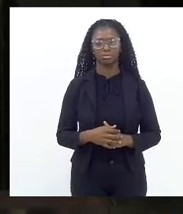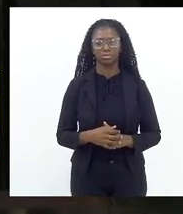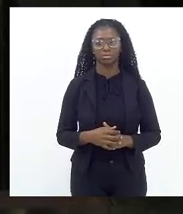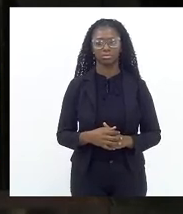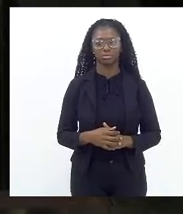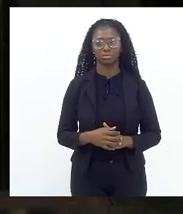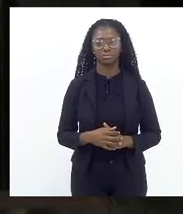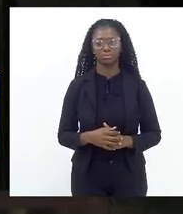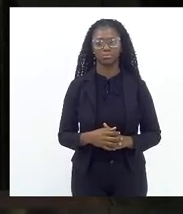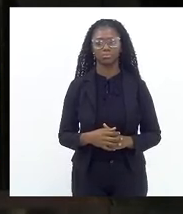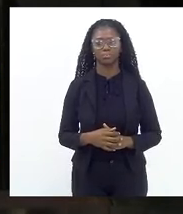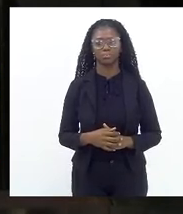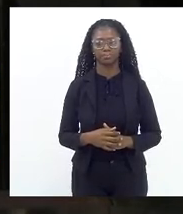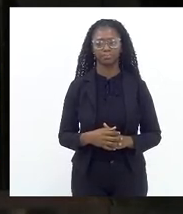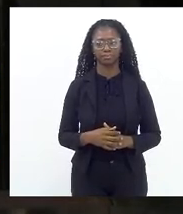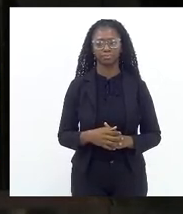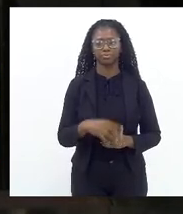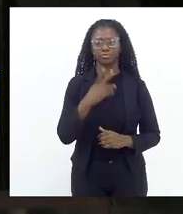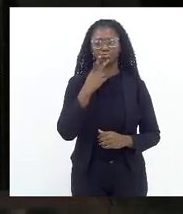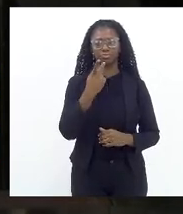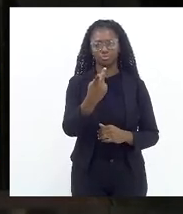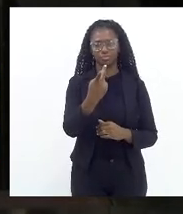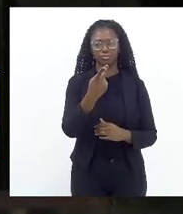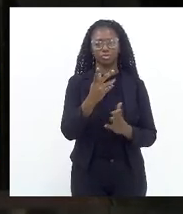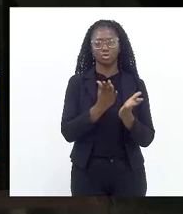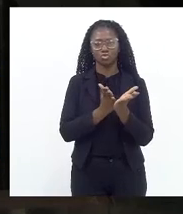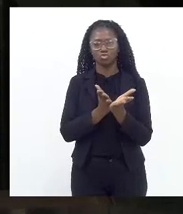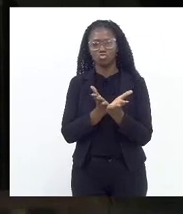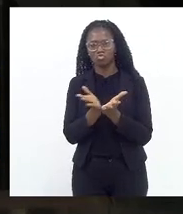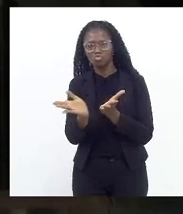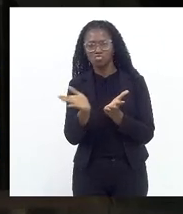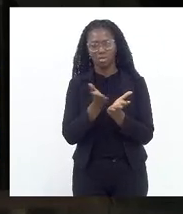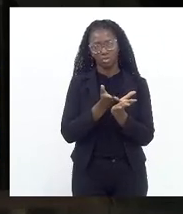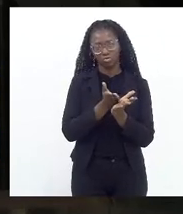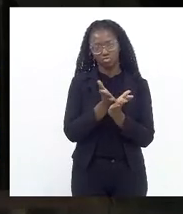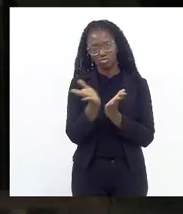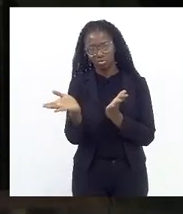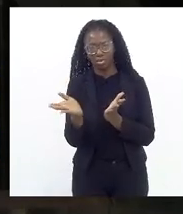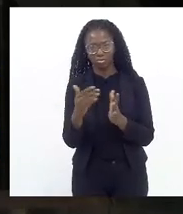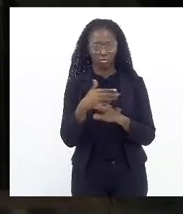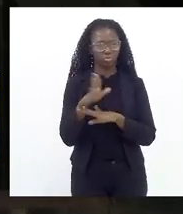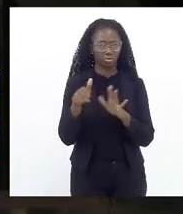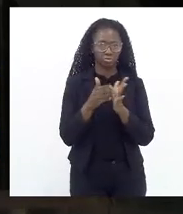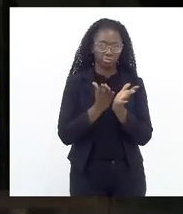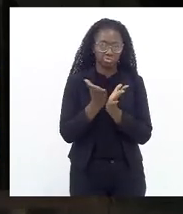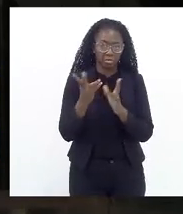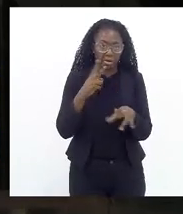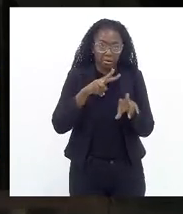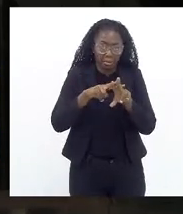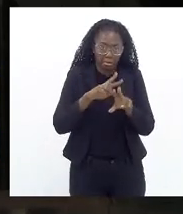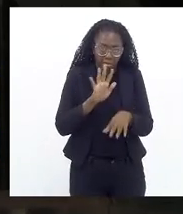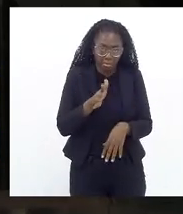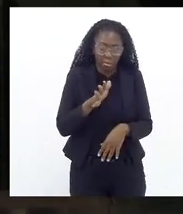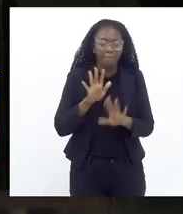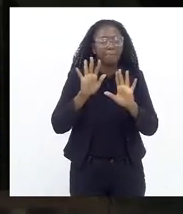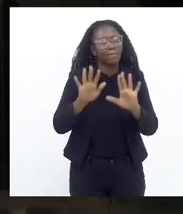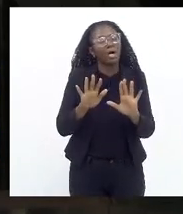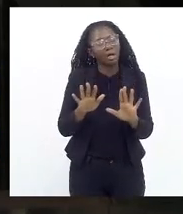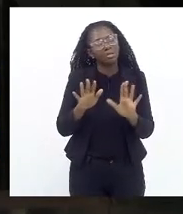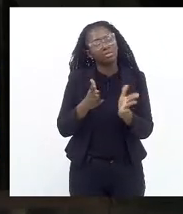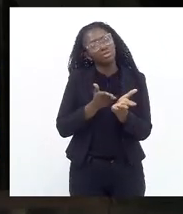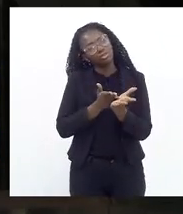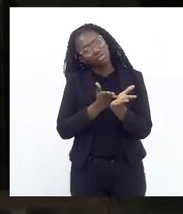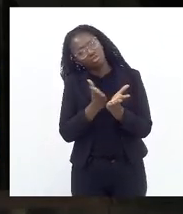desvios duplamente criminosos nesse caso, que qualquer desvio por si só já é um crime, mas neste caso